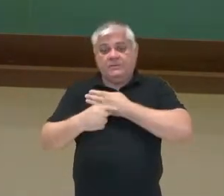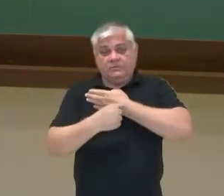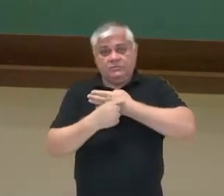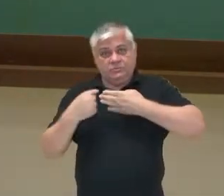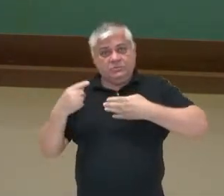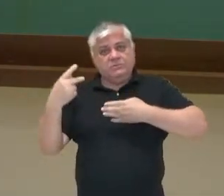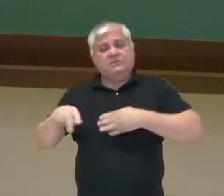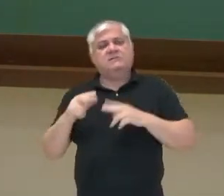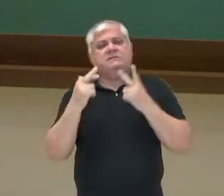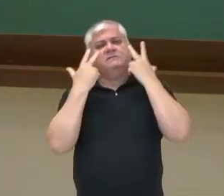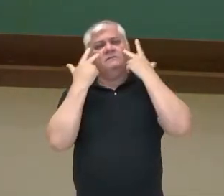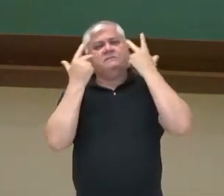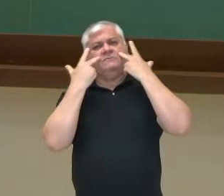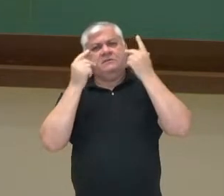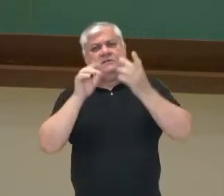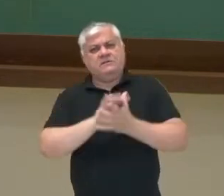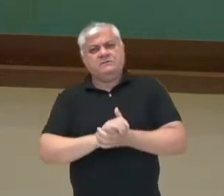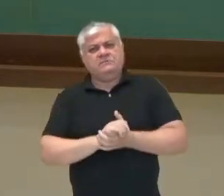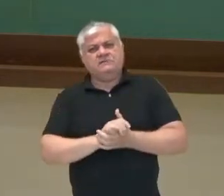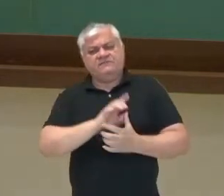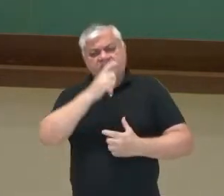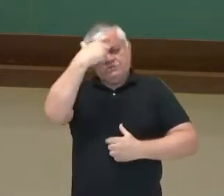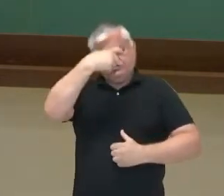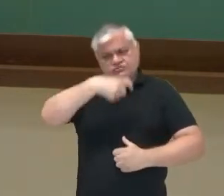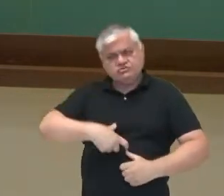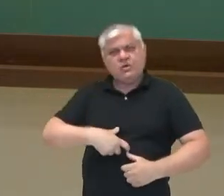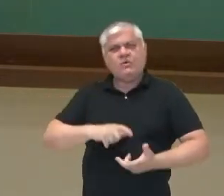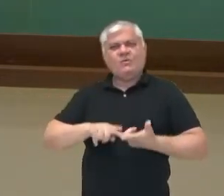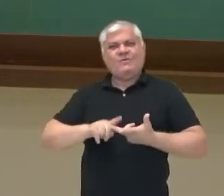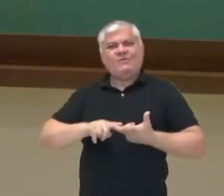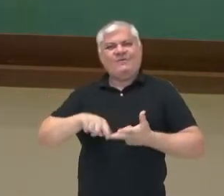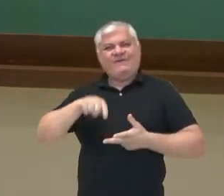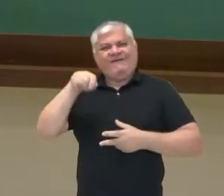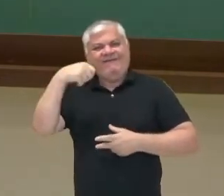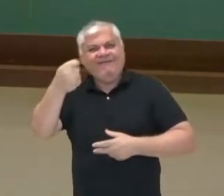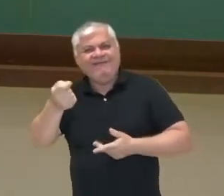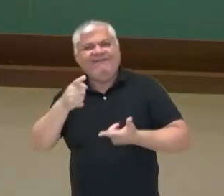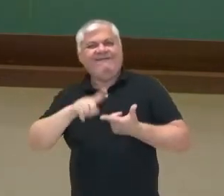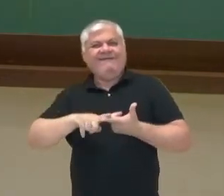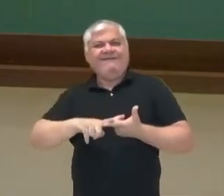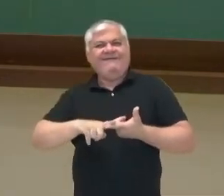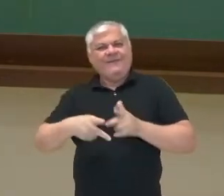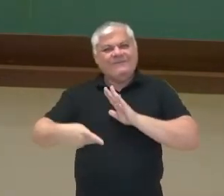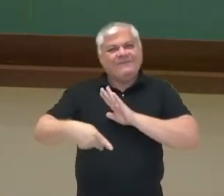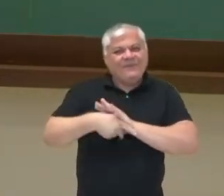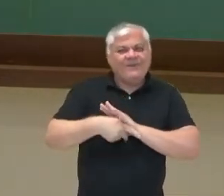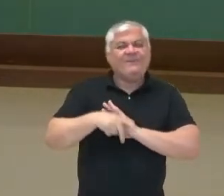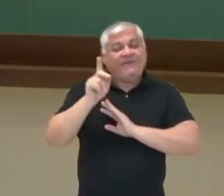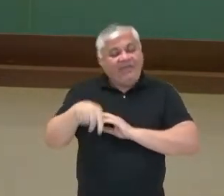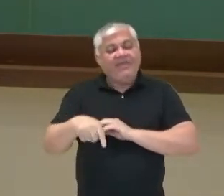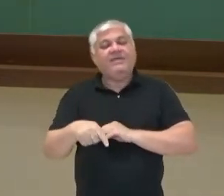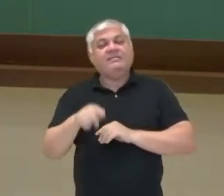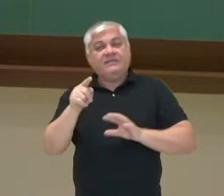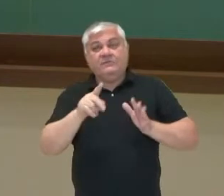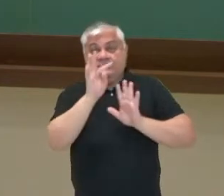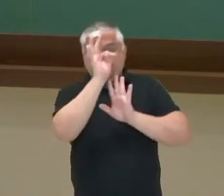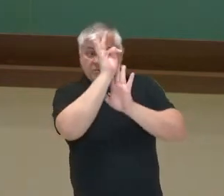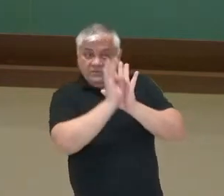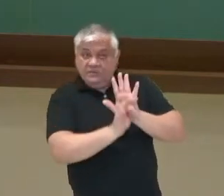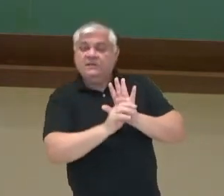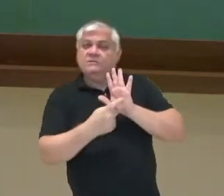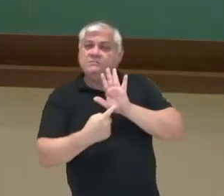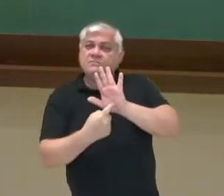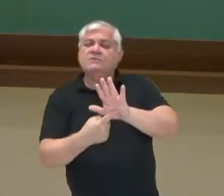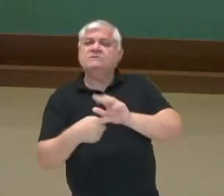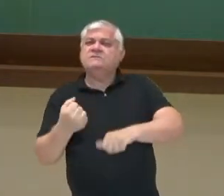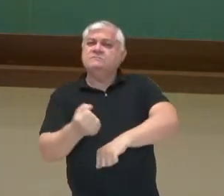forma muito natural ali, né? Do que aquela pessoa sente. E o texto ele precisa passar realmente essa emoção,